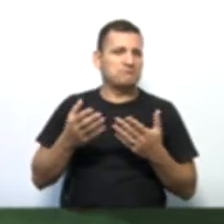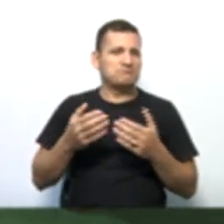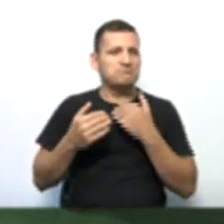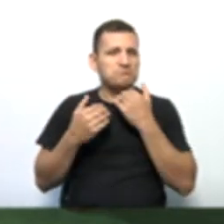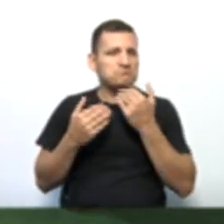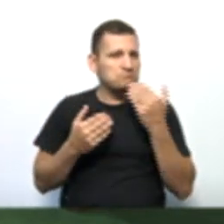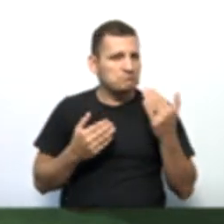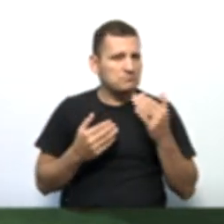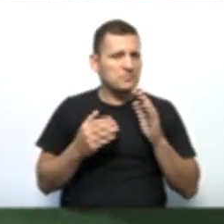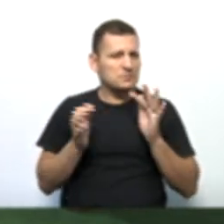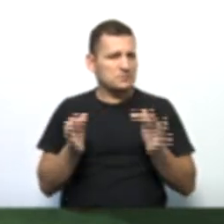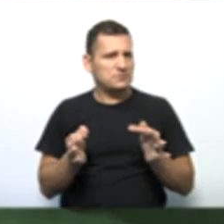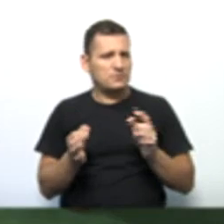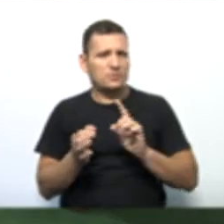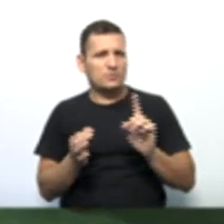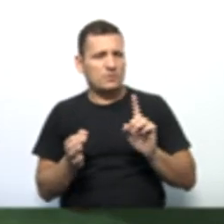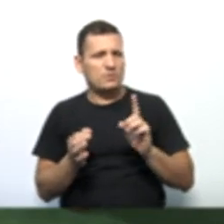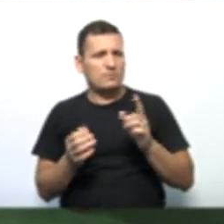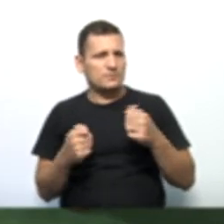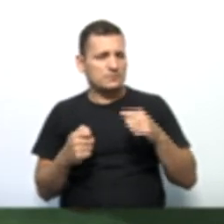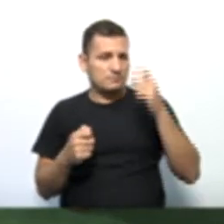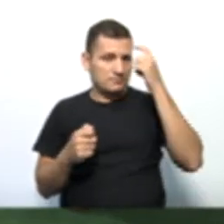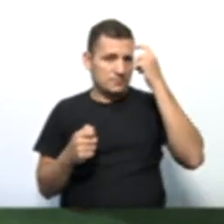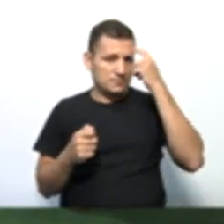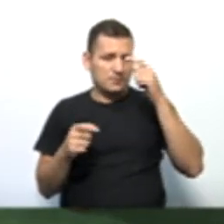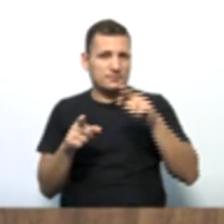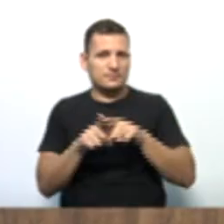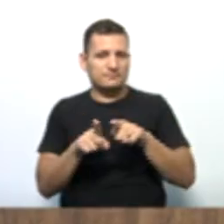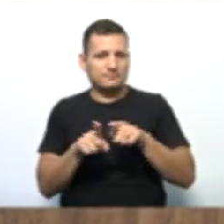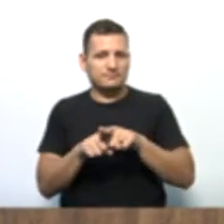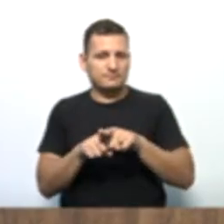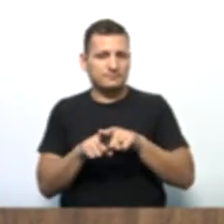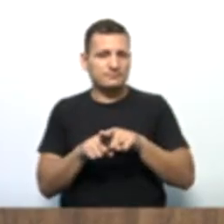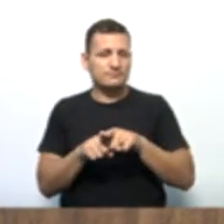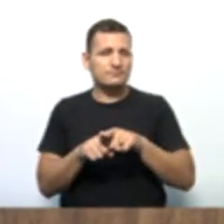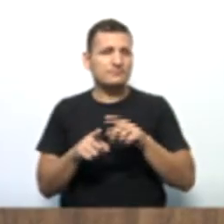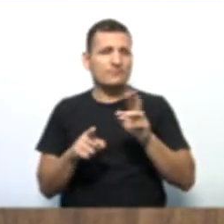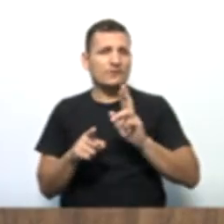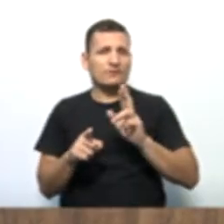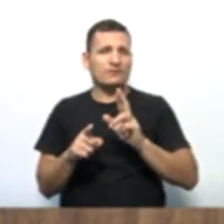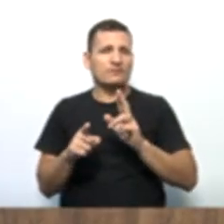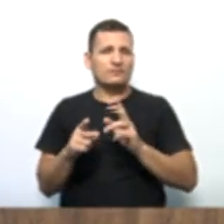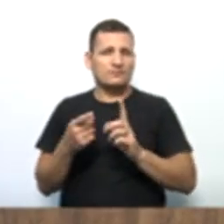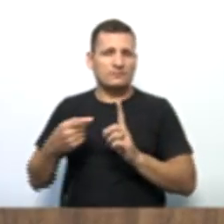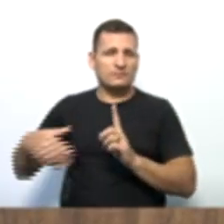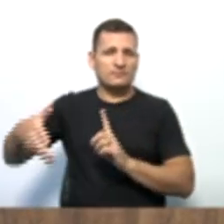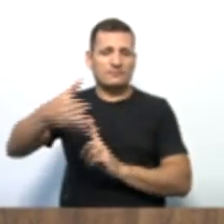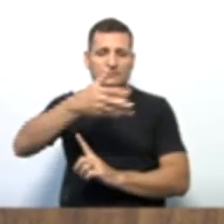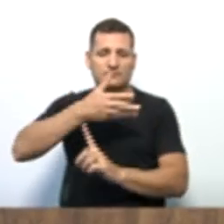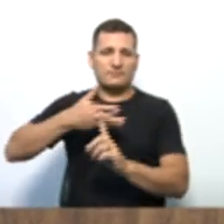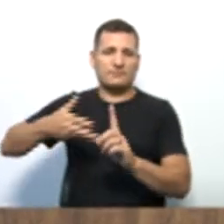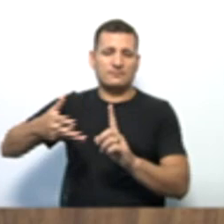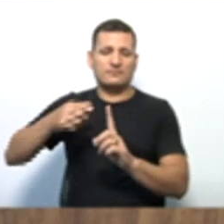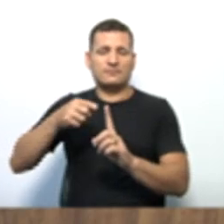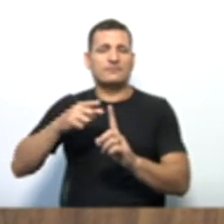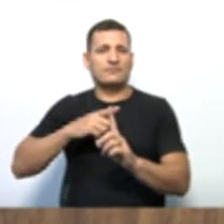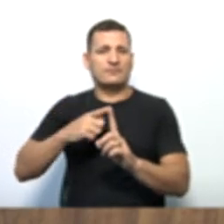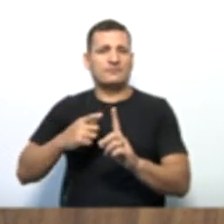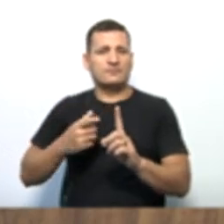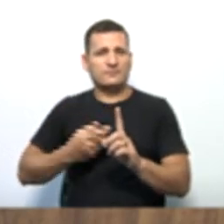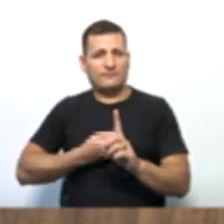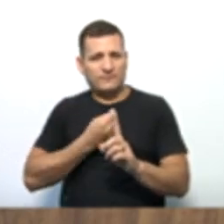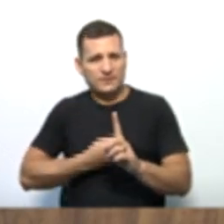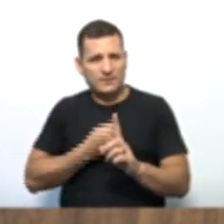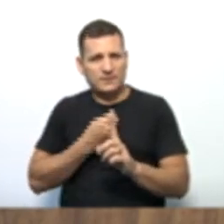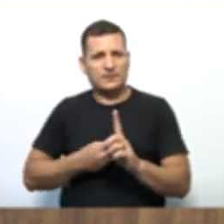aí o negócio? Ou será que eu tenho que pensar justamente em quem está ao meu redor, em quem participa da minha vida, né? Em